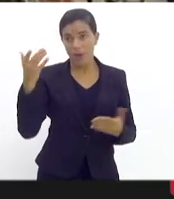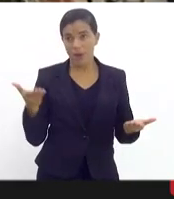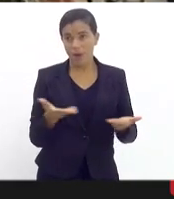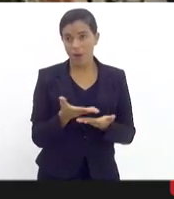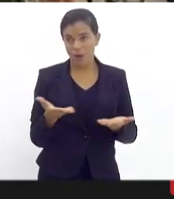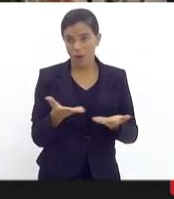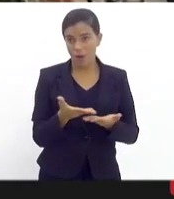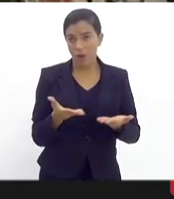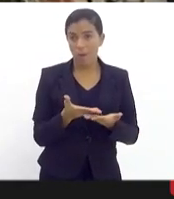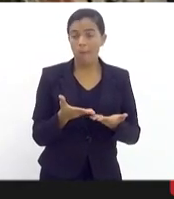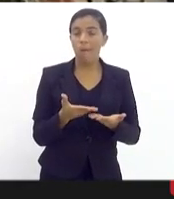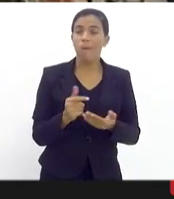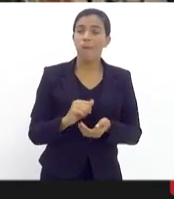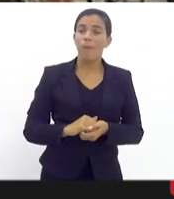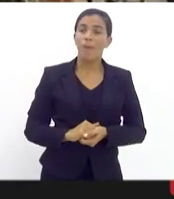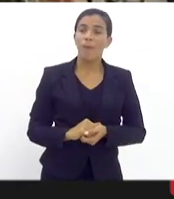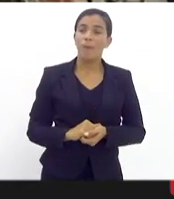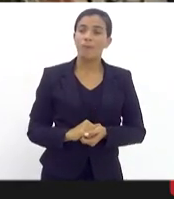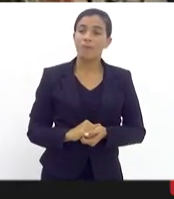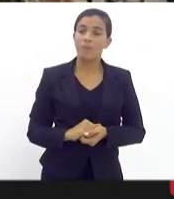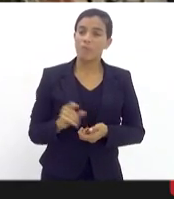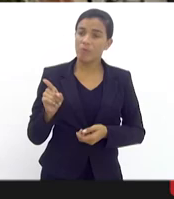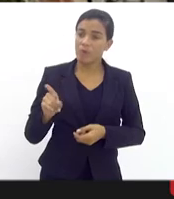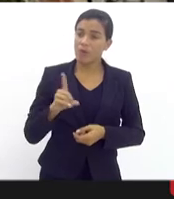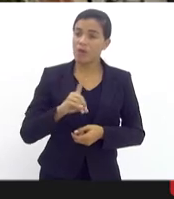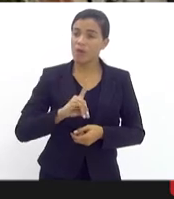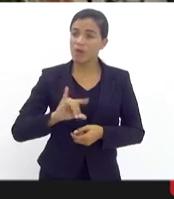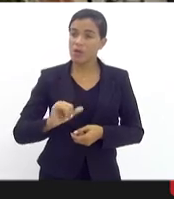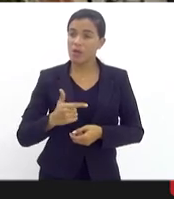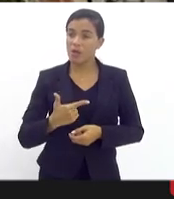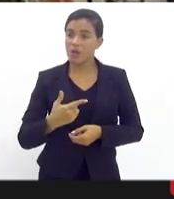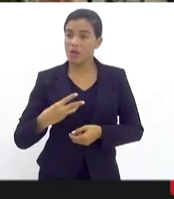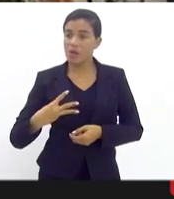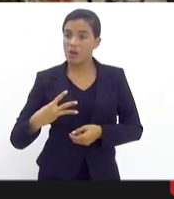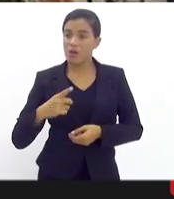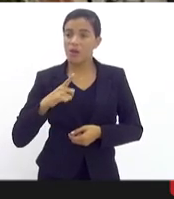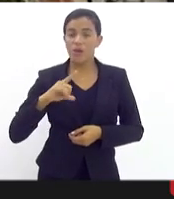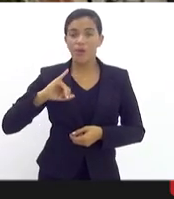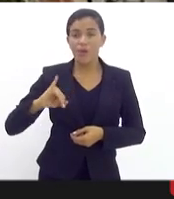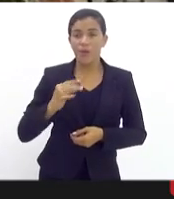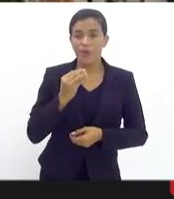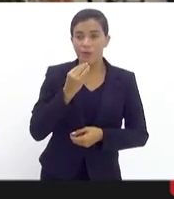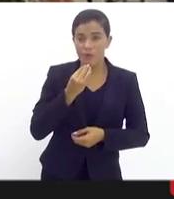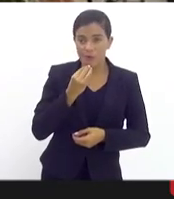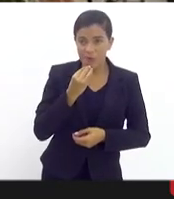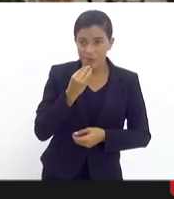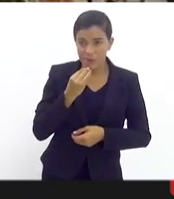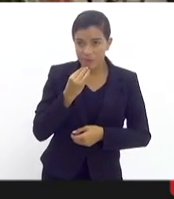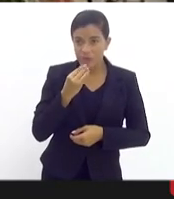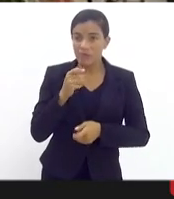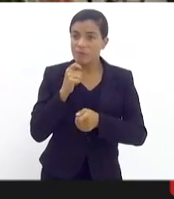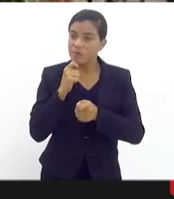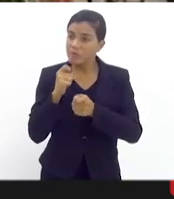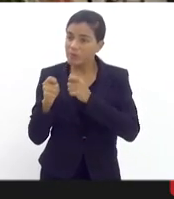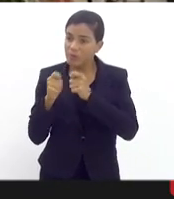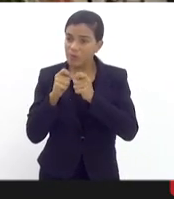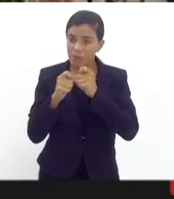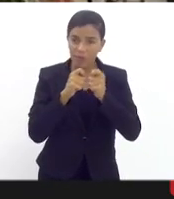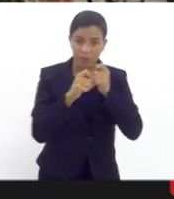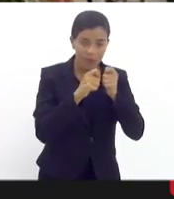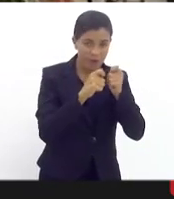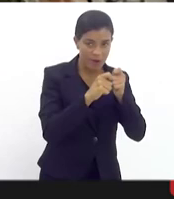minha influência, mas soube agora que no dia 23 eu terei a oportunidade até de entrevistar todos que